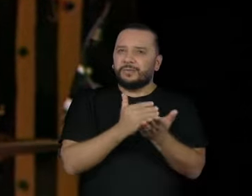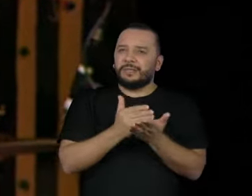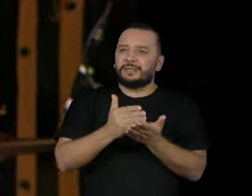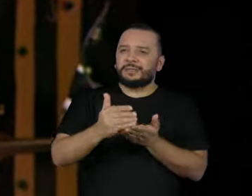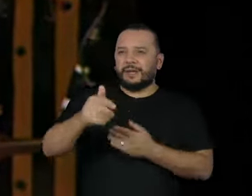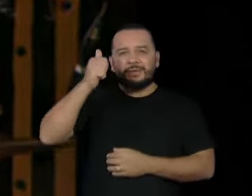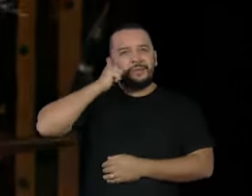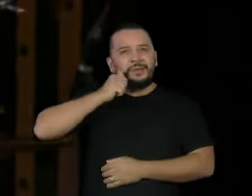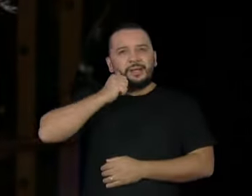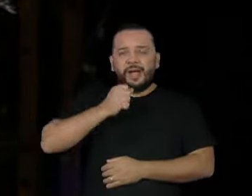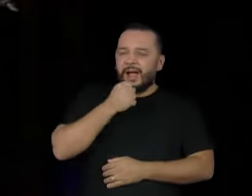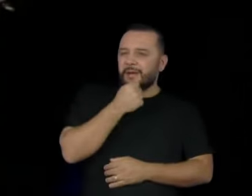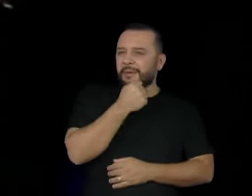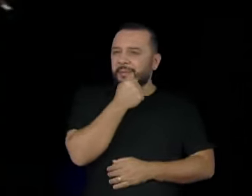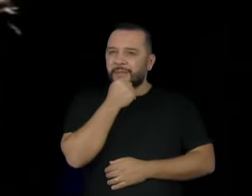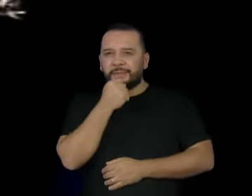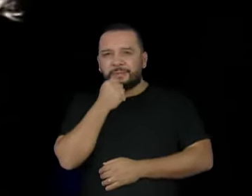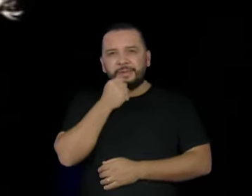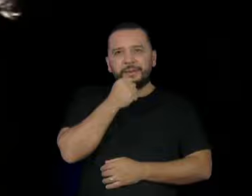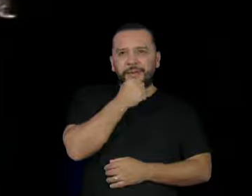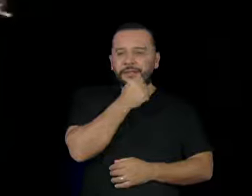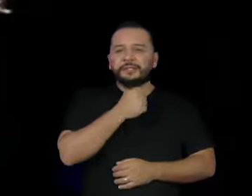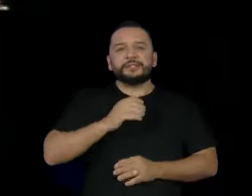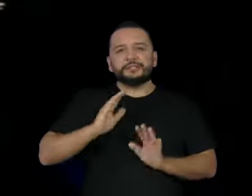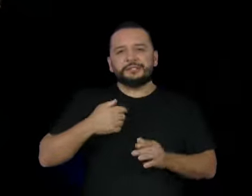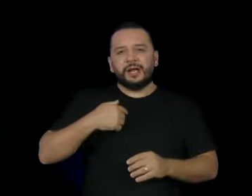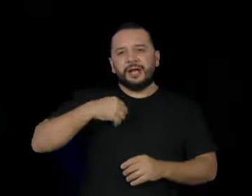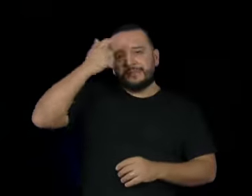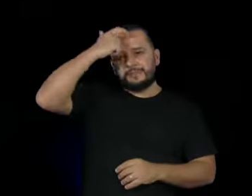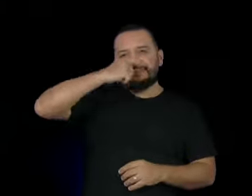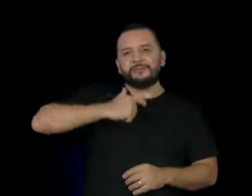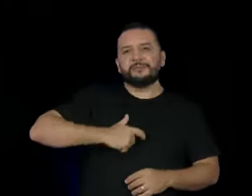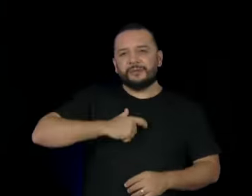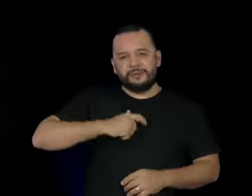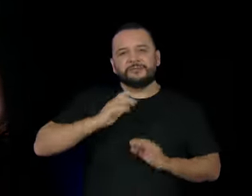cantora eclética e de forte personalidade?